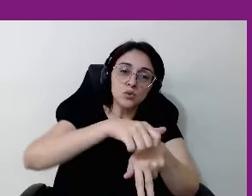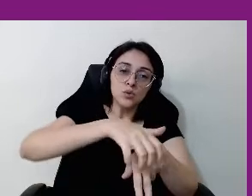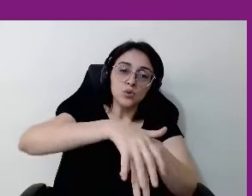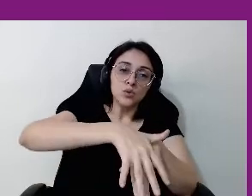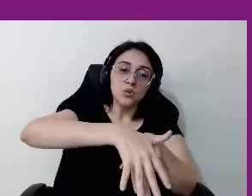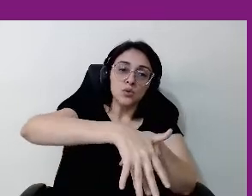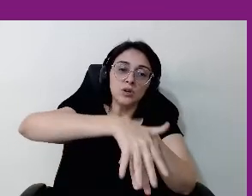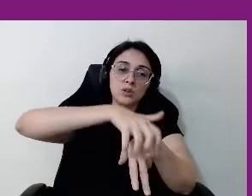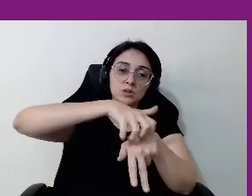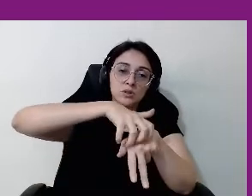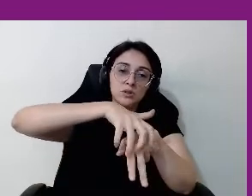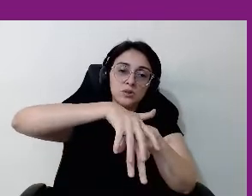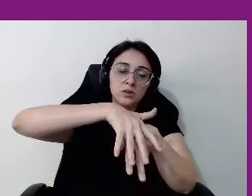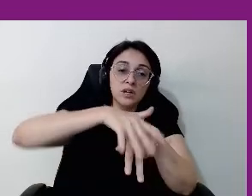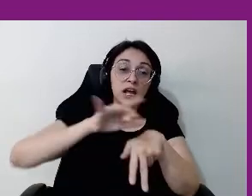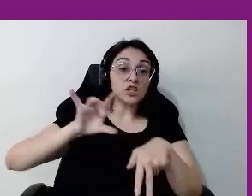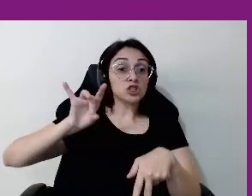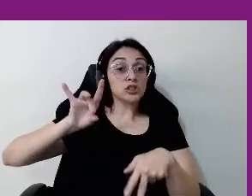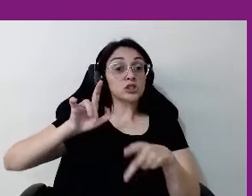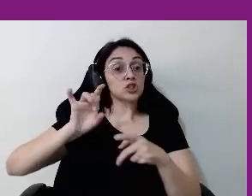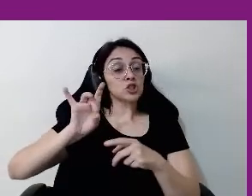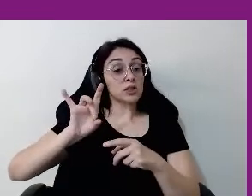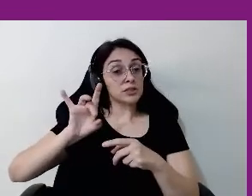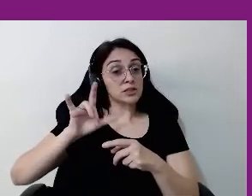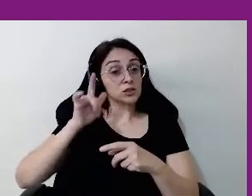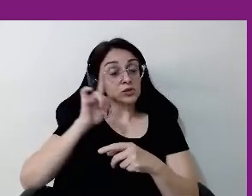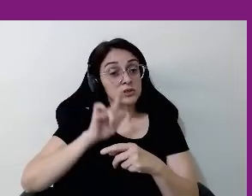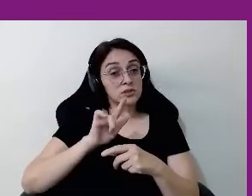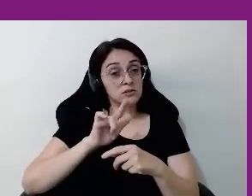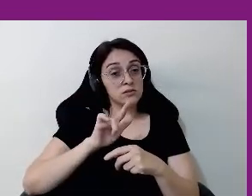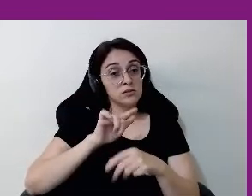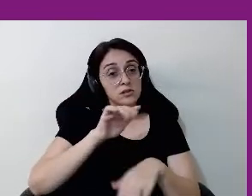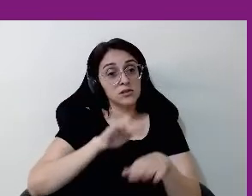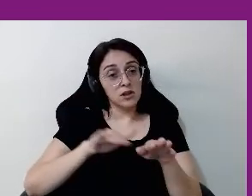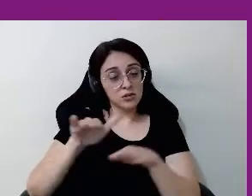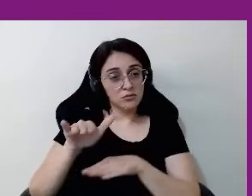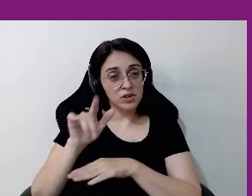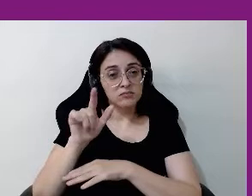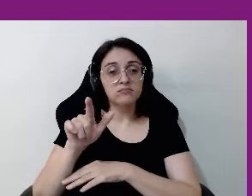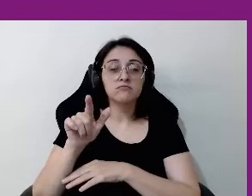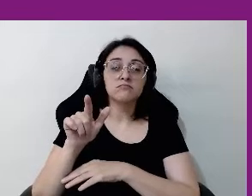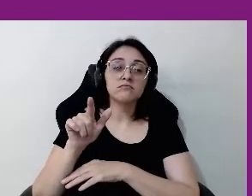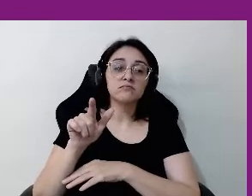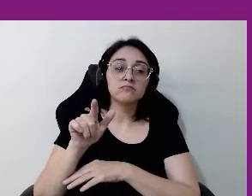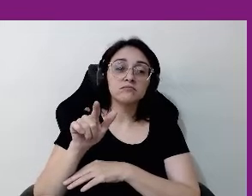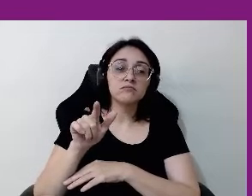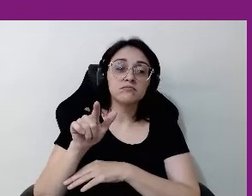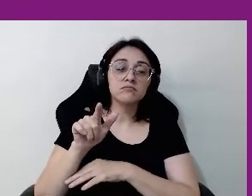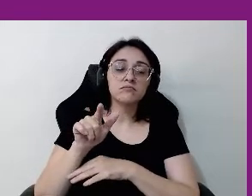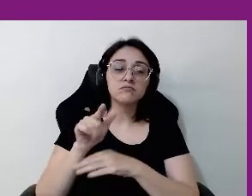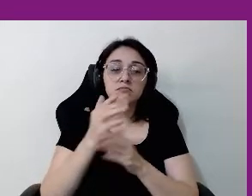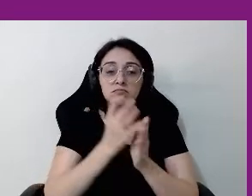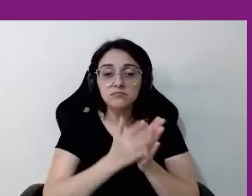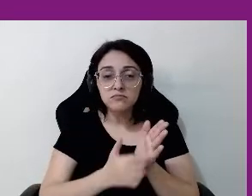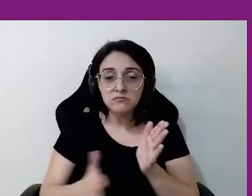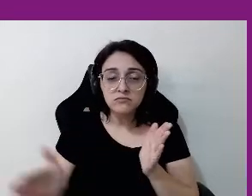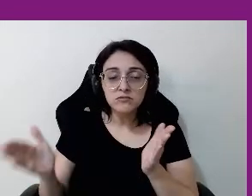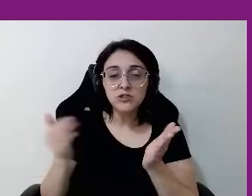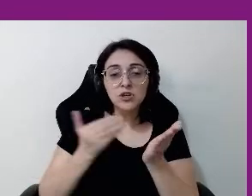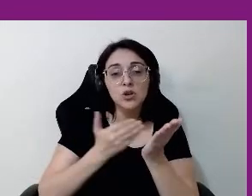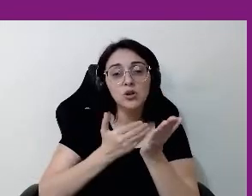sistema automático, dependendo da randomização, começaram,